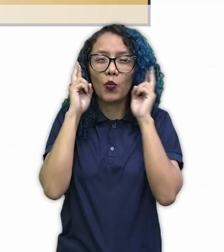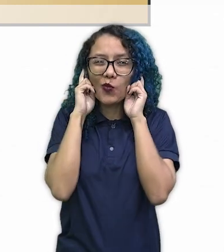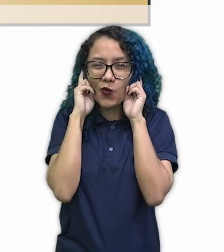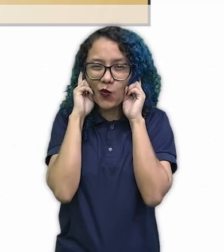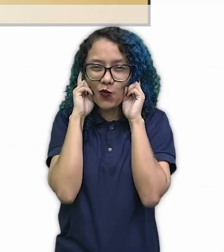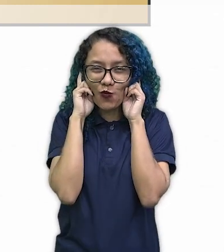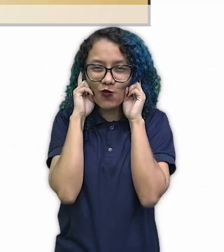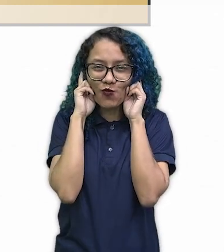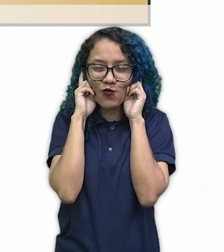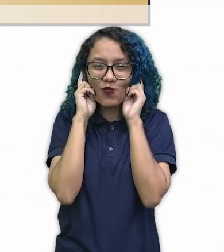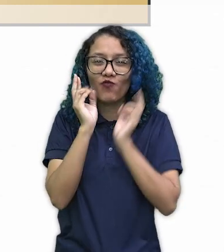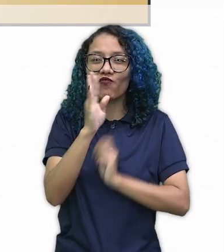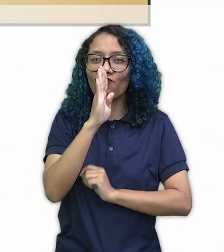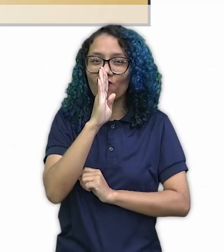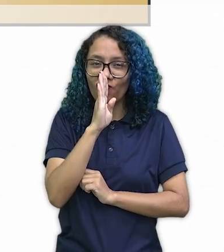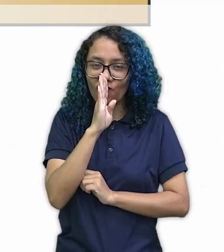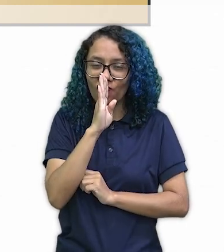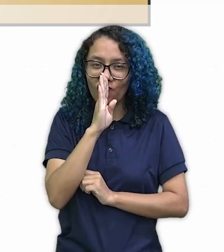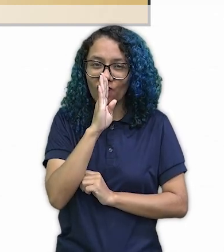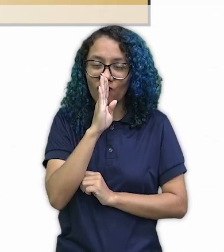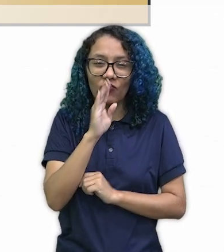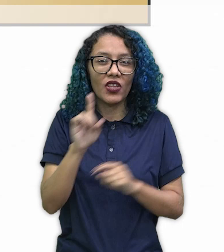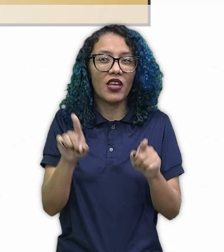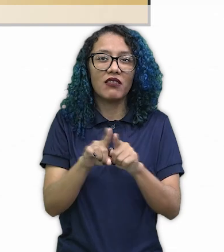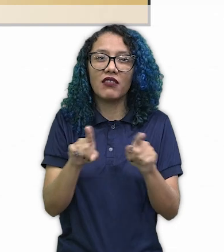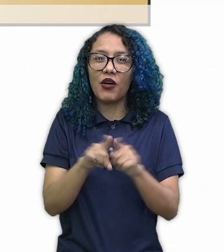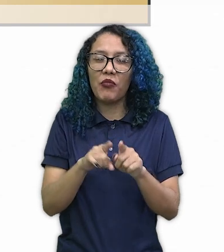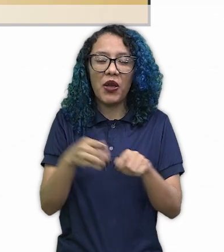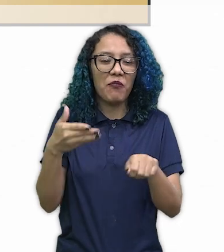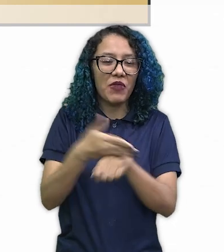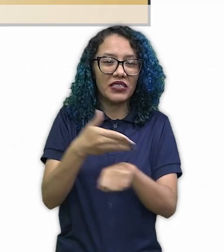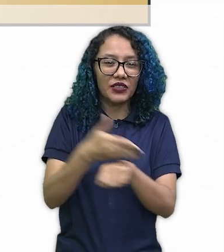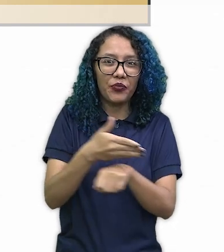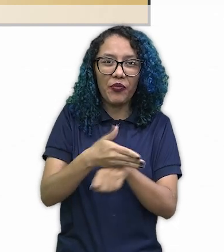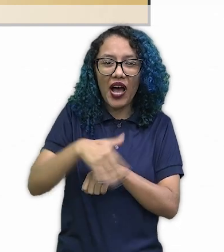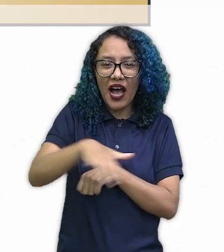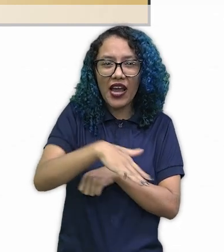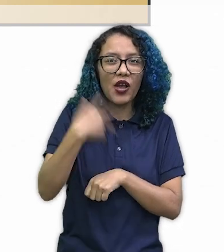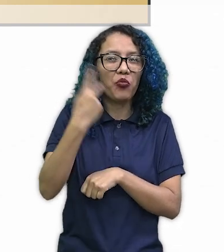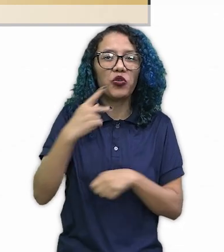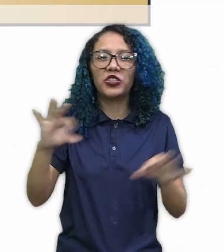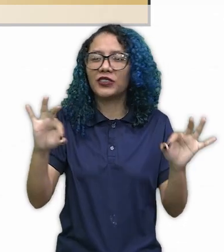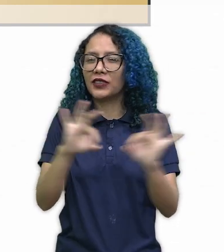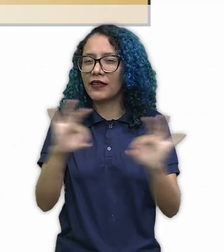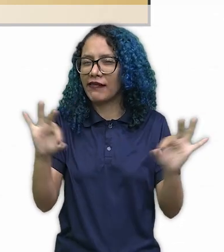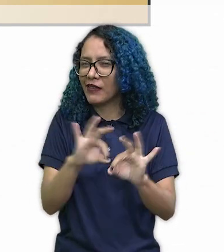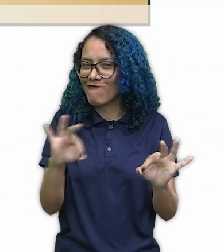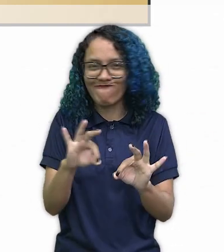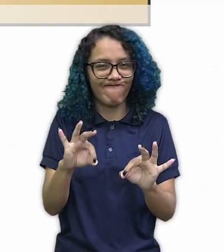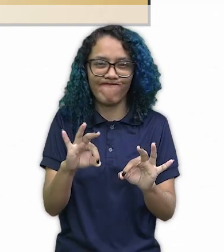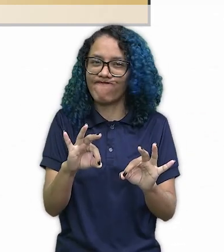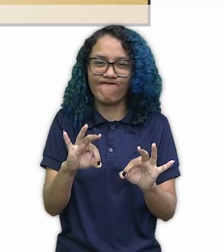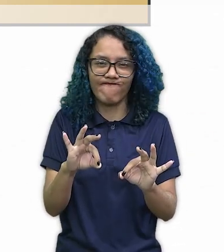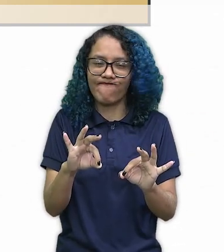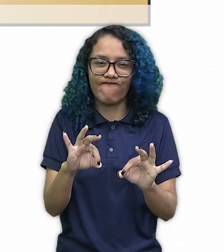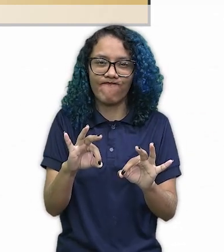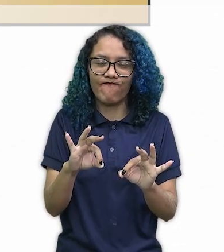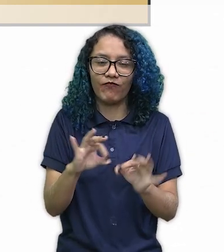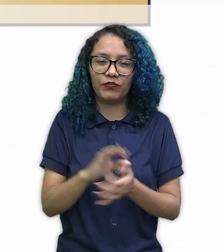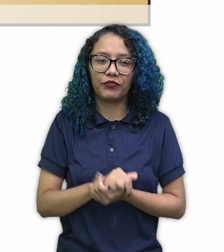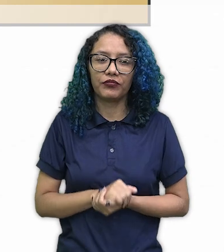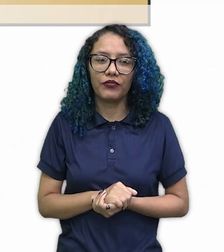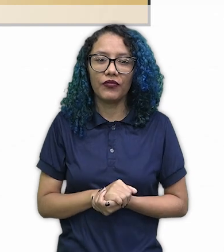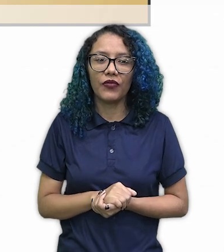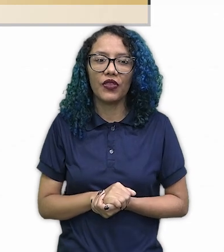ouve, não fala, nem participa dos acontecimentos políticos. Ele